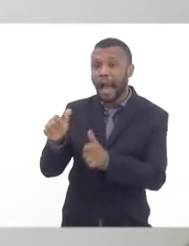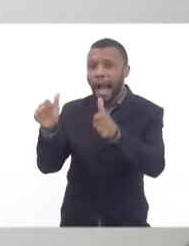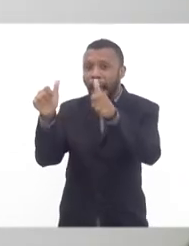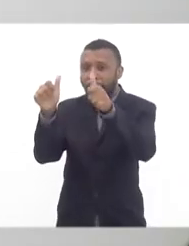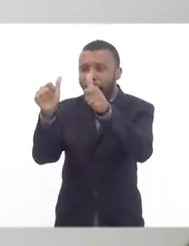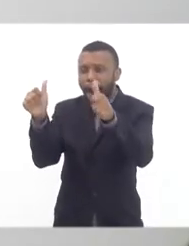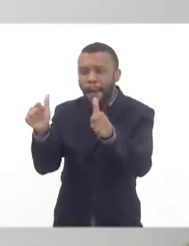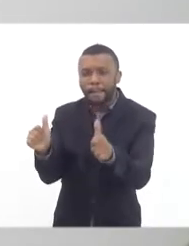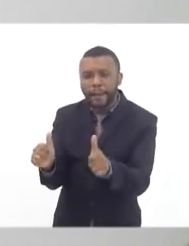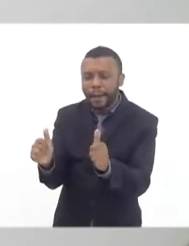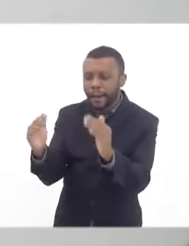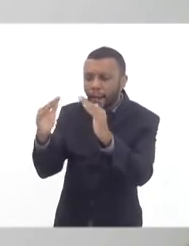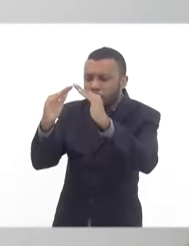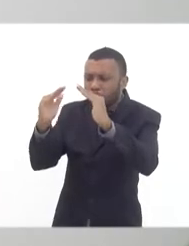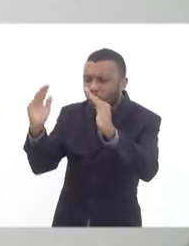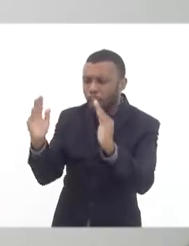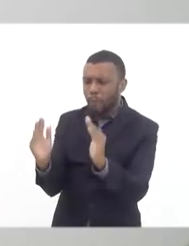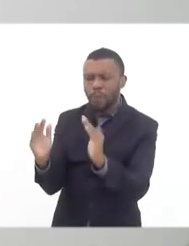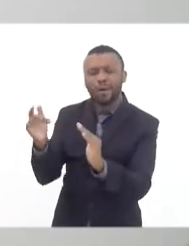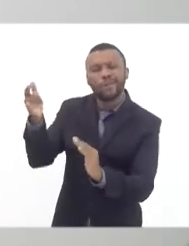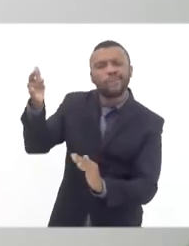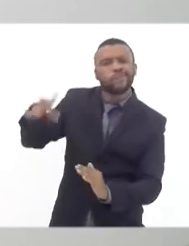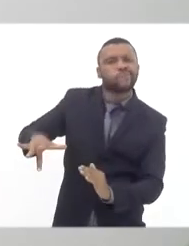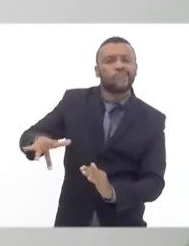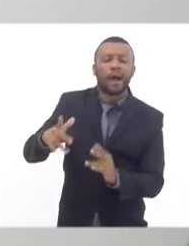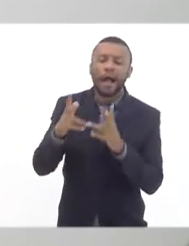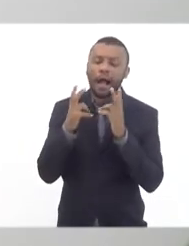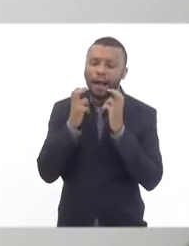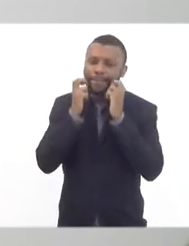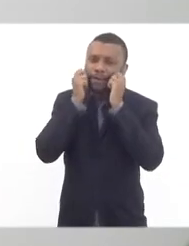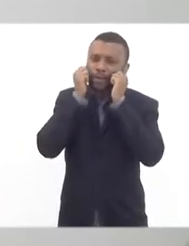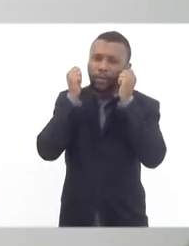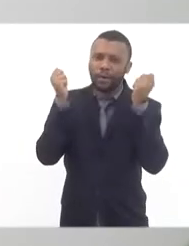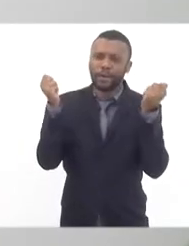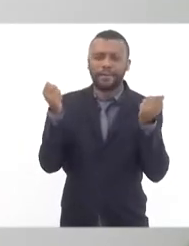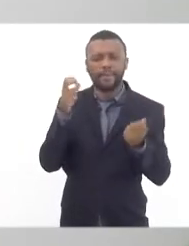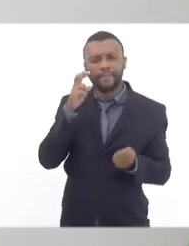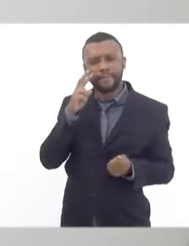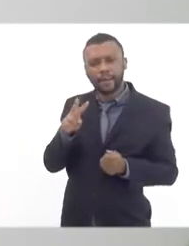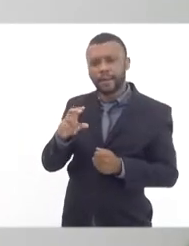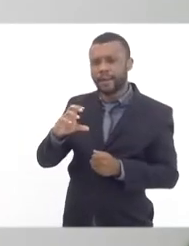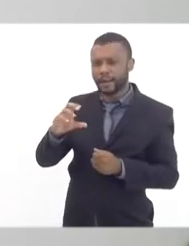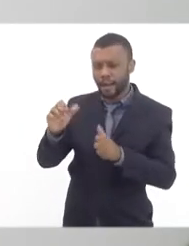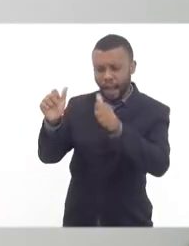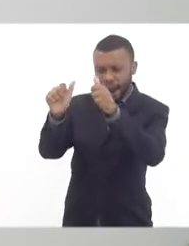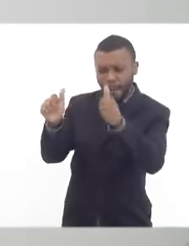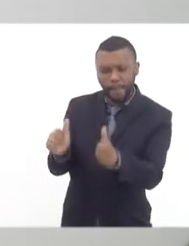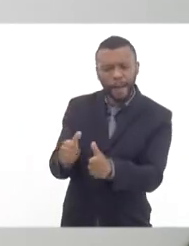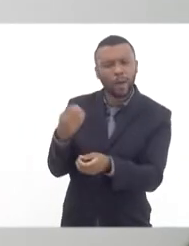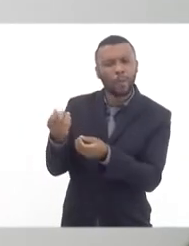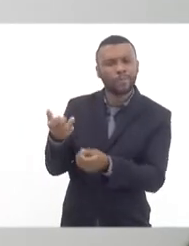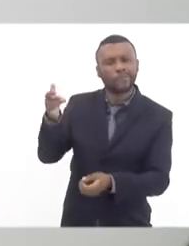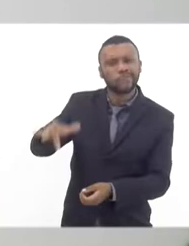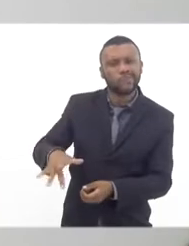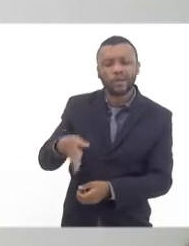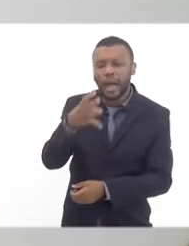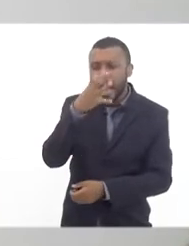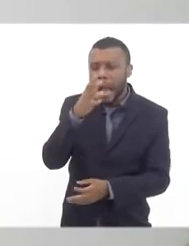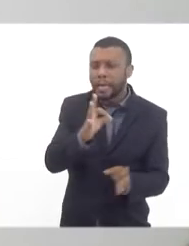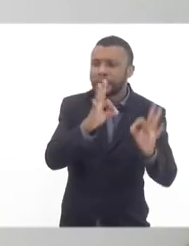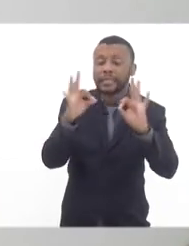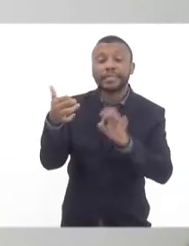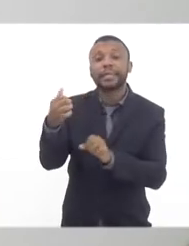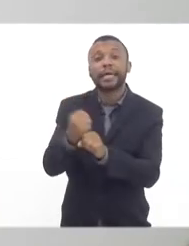uma vergonha. É uma vergonha ver a capela do jeito que está. É uma vergonha a gente assistir 10 anos